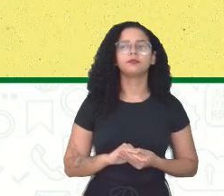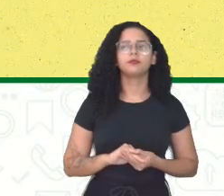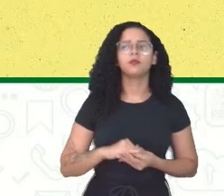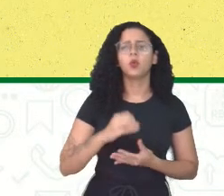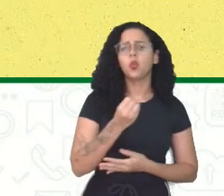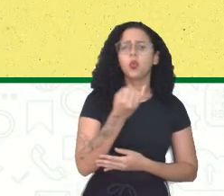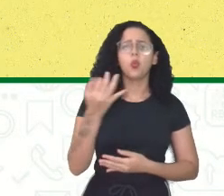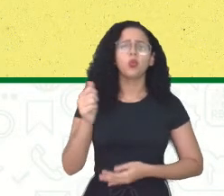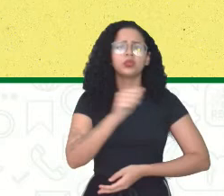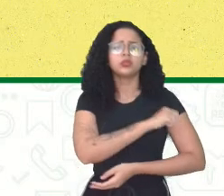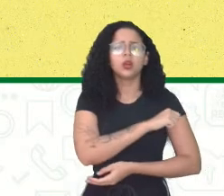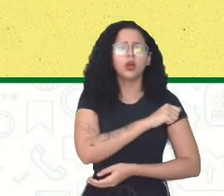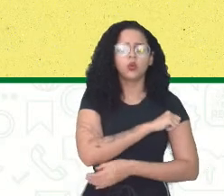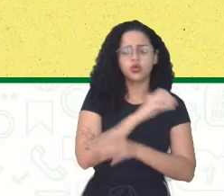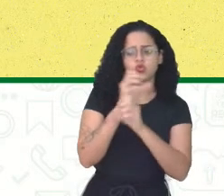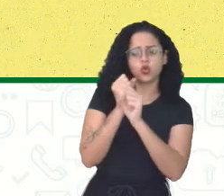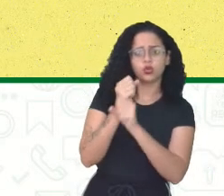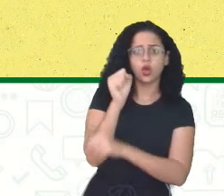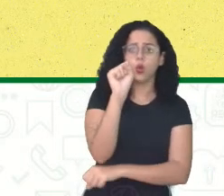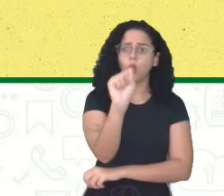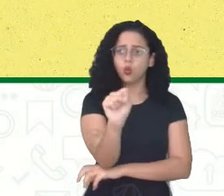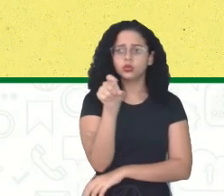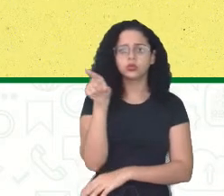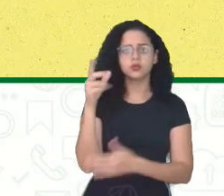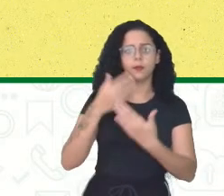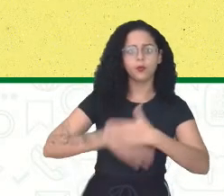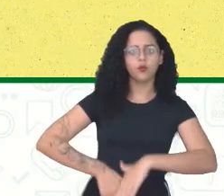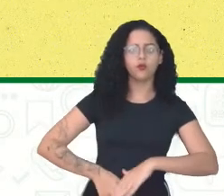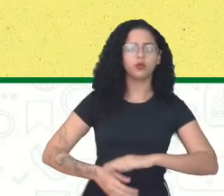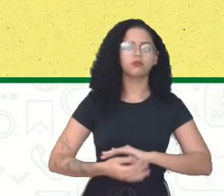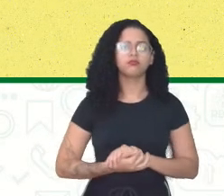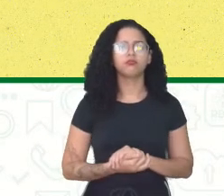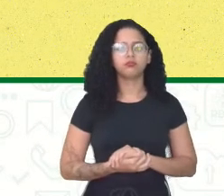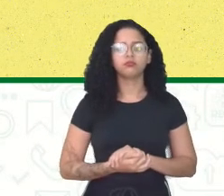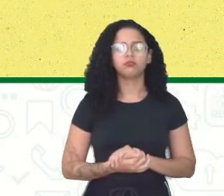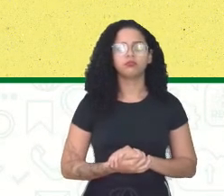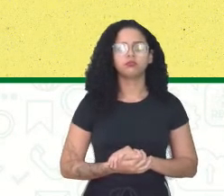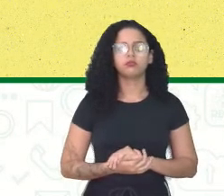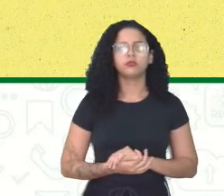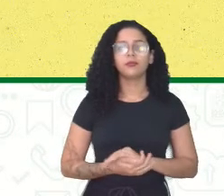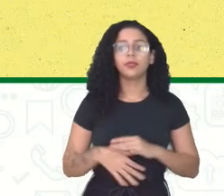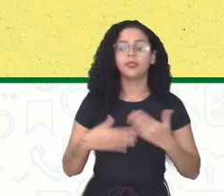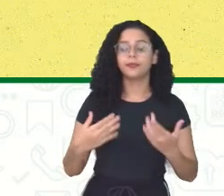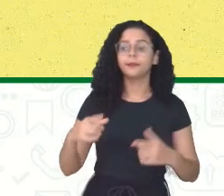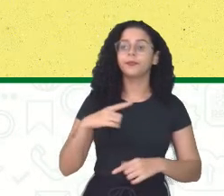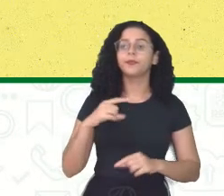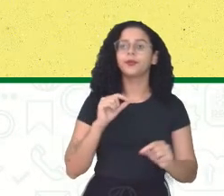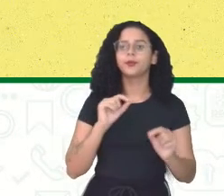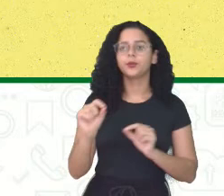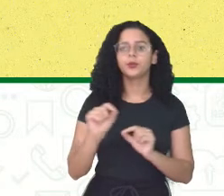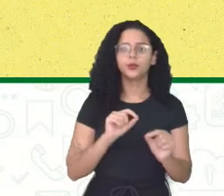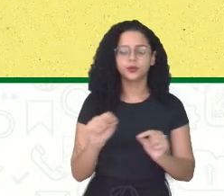Quantos alunos tiraram nota 8 nessa prova, tá? Então, eu tenho aí